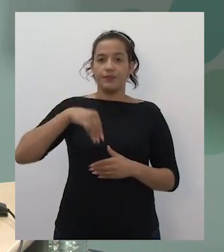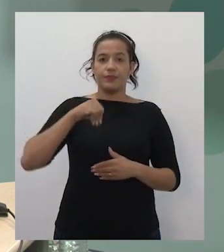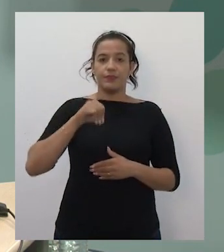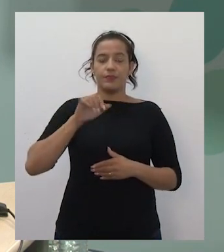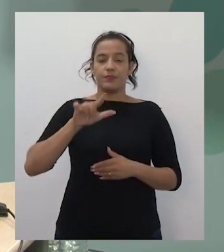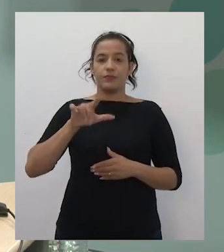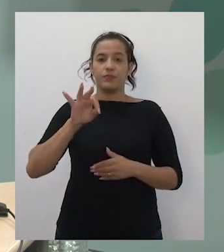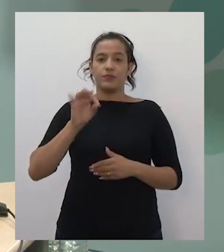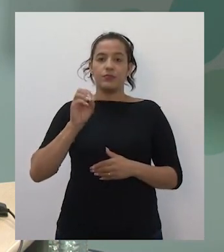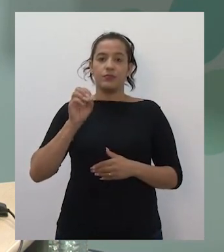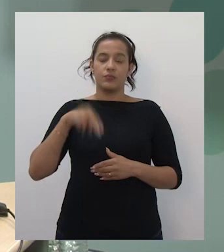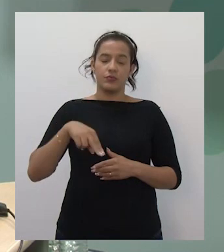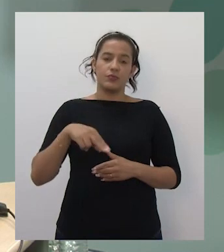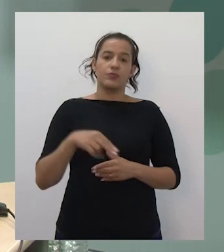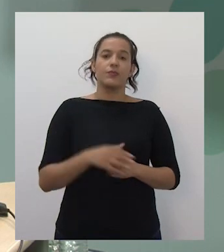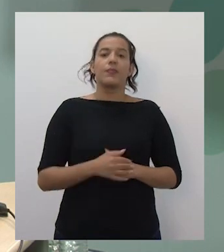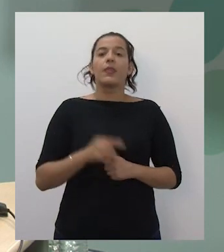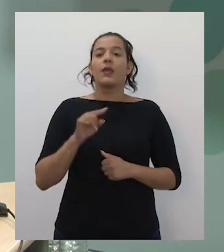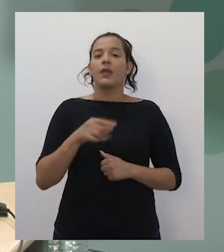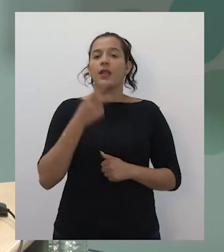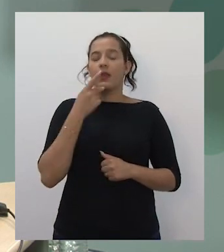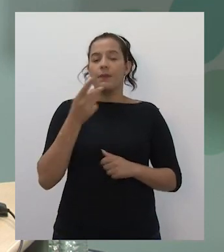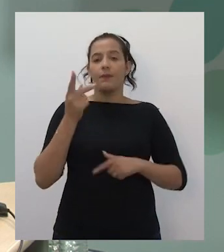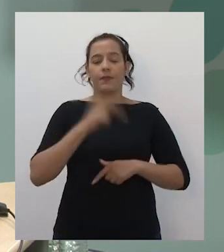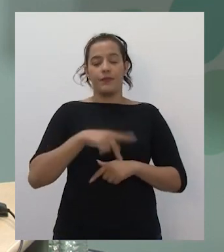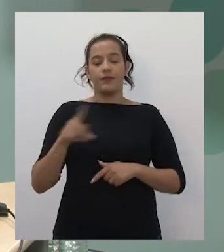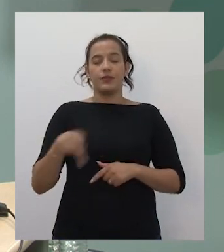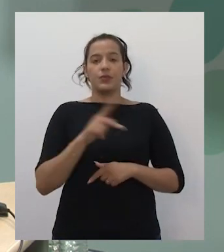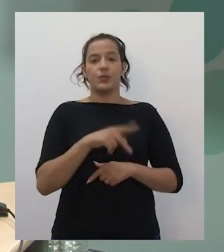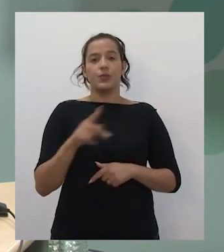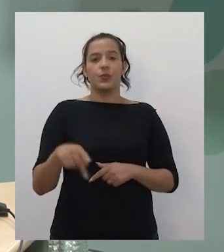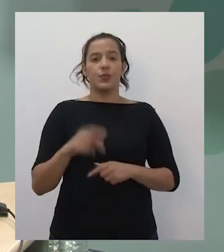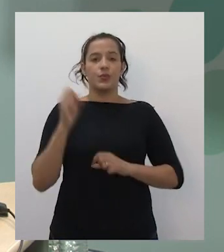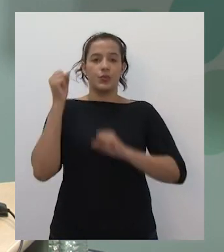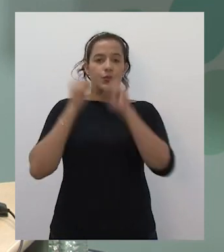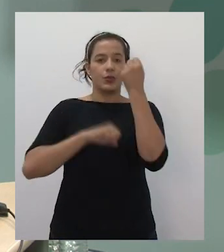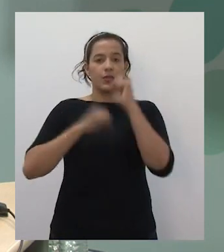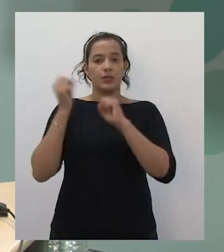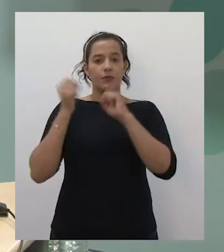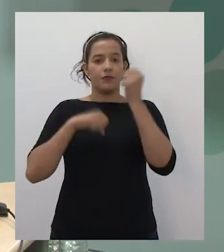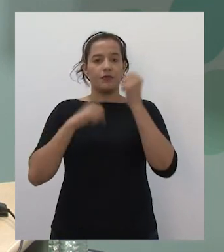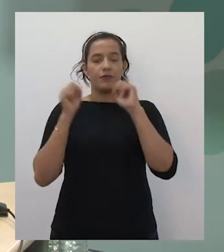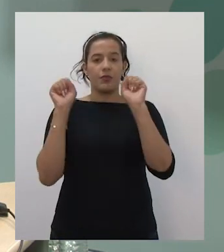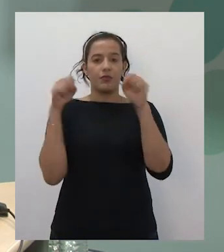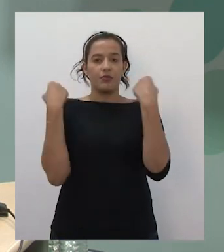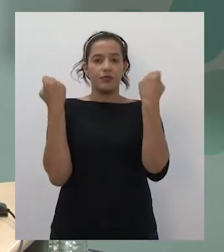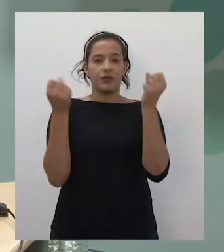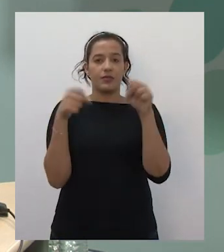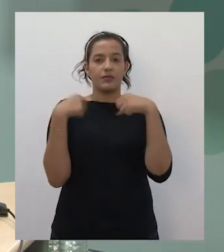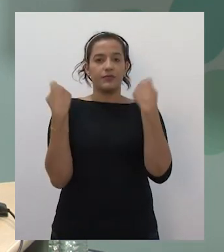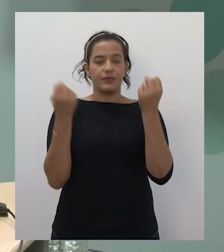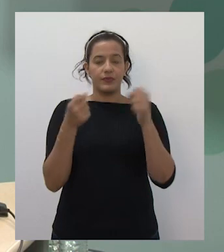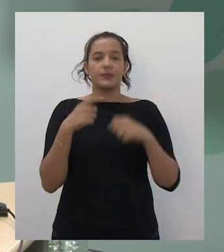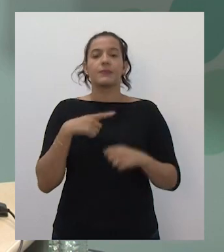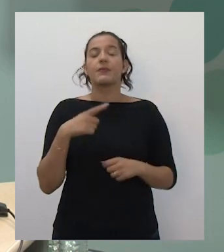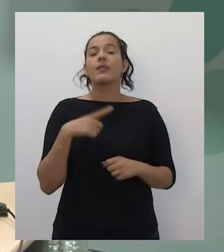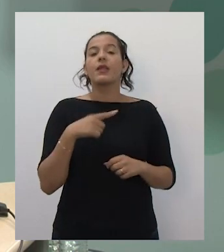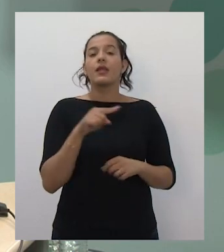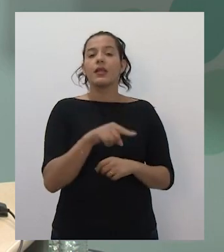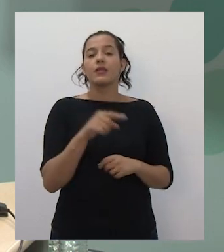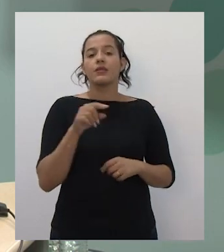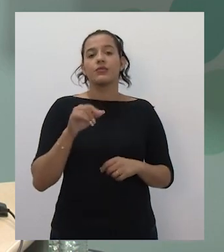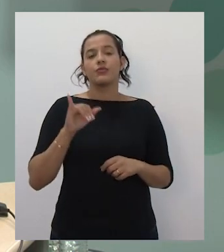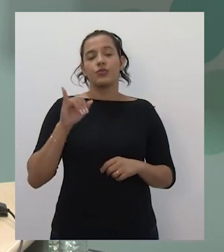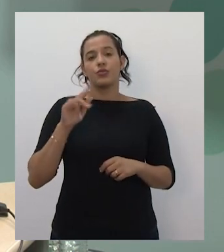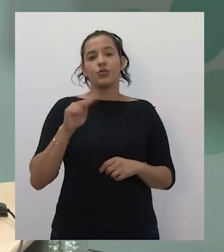José Zumba, ele é professor de Educação Física da Escola Professor José Benedito Gonçalves, né? Da DE de Itu.